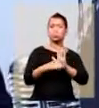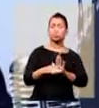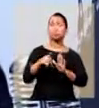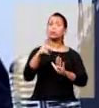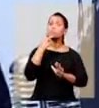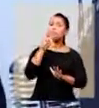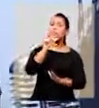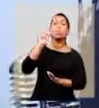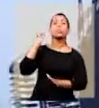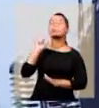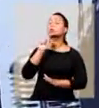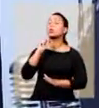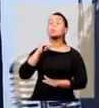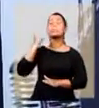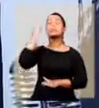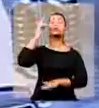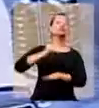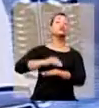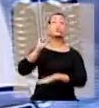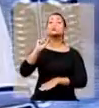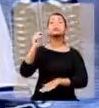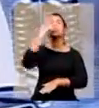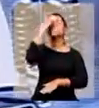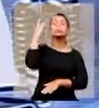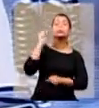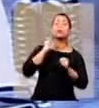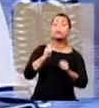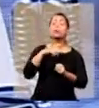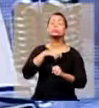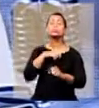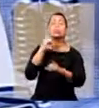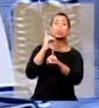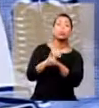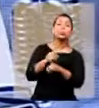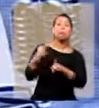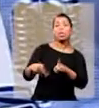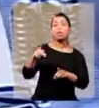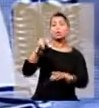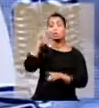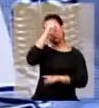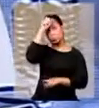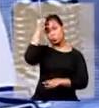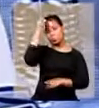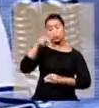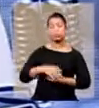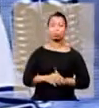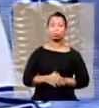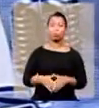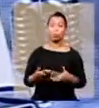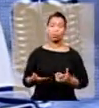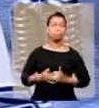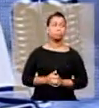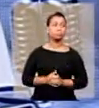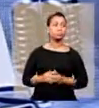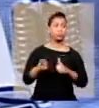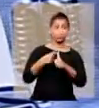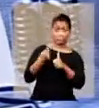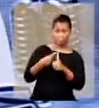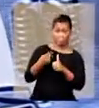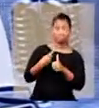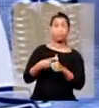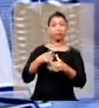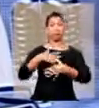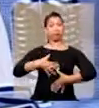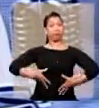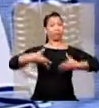encontrar no poder público. Isso. Primeiramente, é um imenso prazer estar aqui com vocês. Muito obrigada pelo convite.